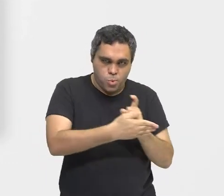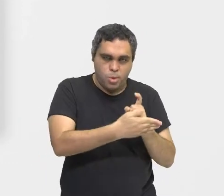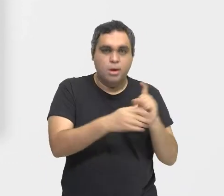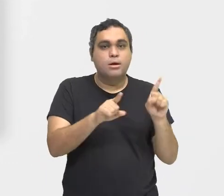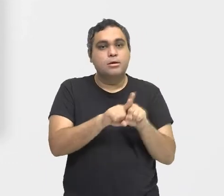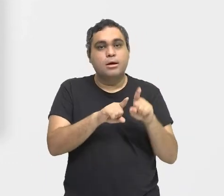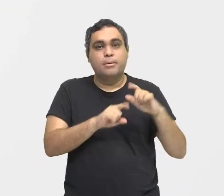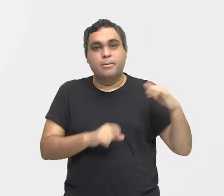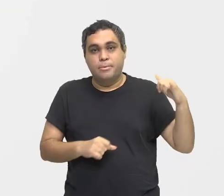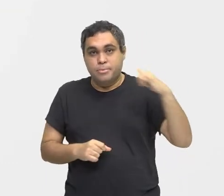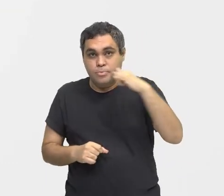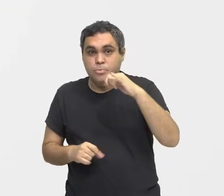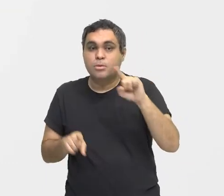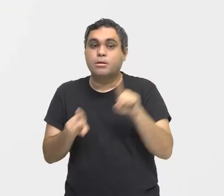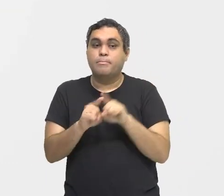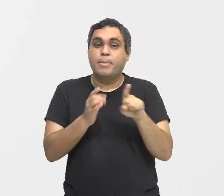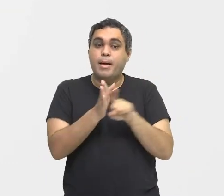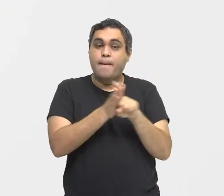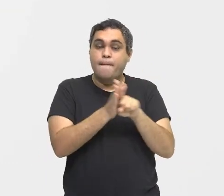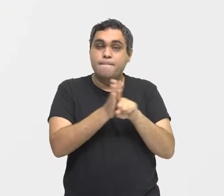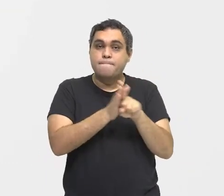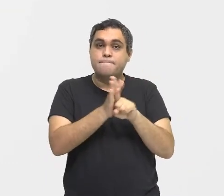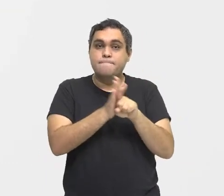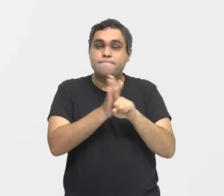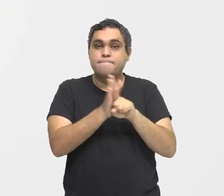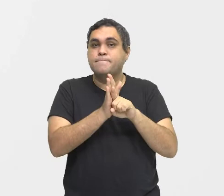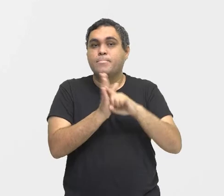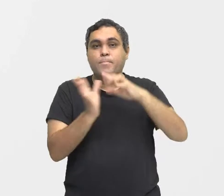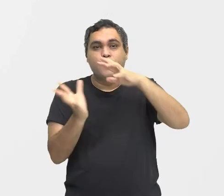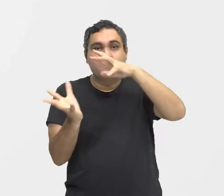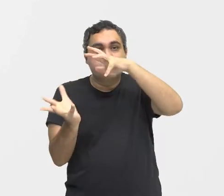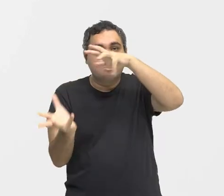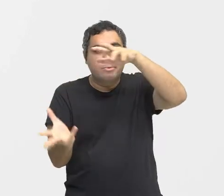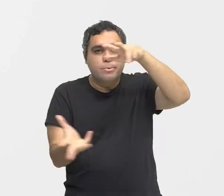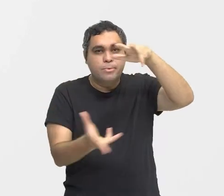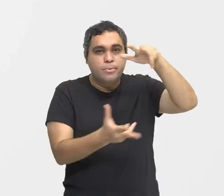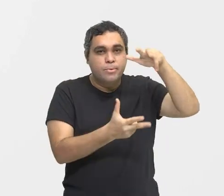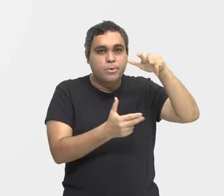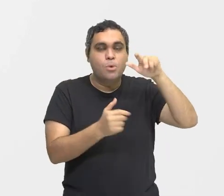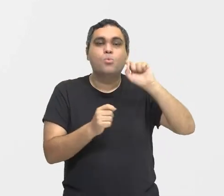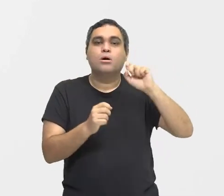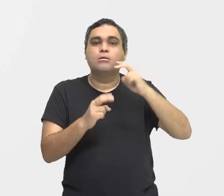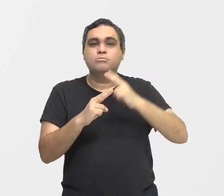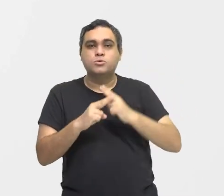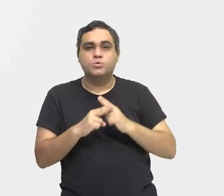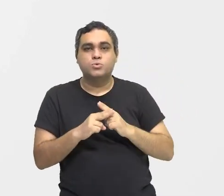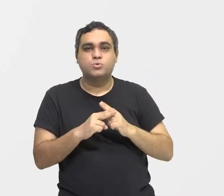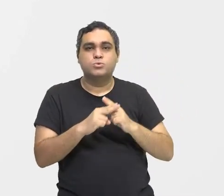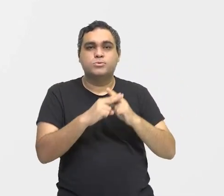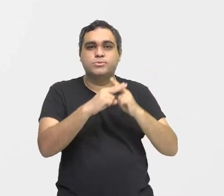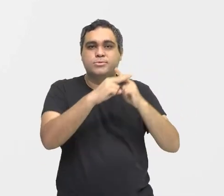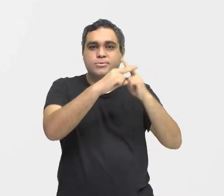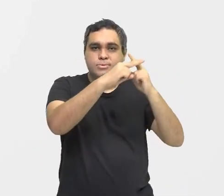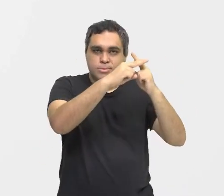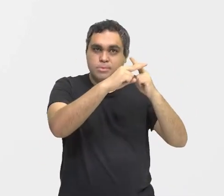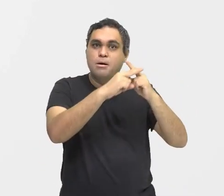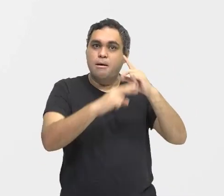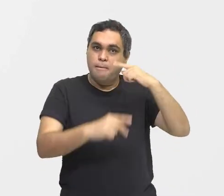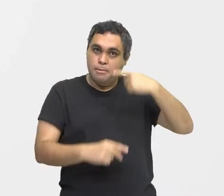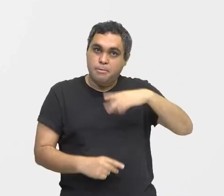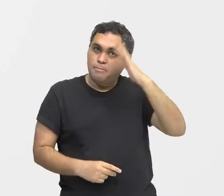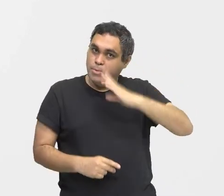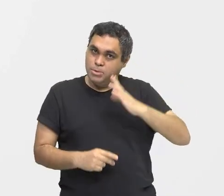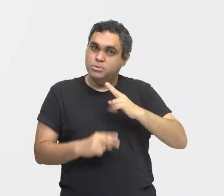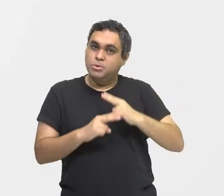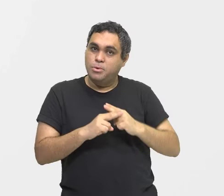pesquisa espacial, né, com o Centro de Lançamento de Satélites. E o nosso país, gente, ele vai ser